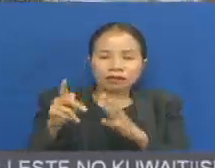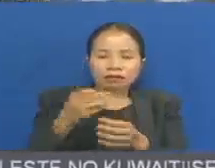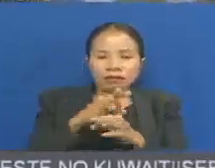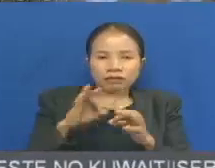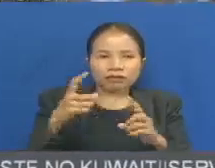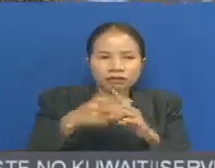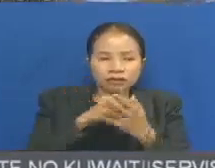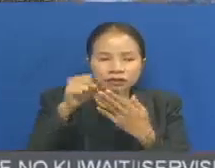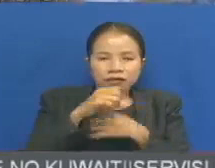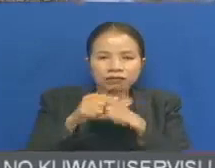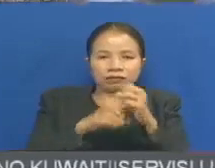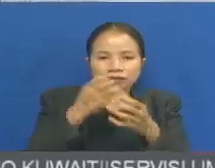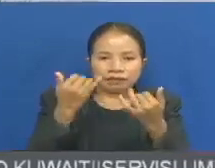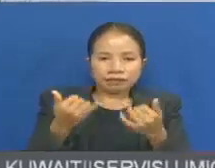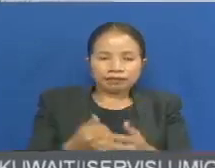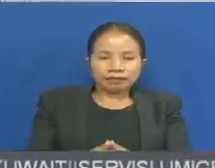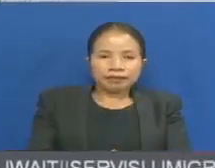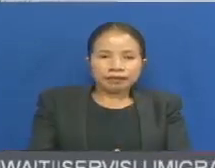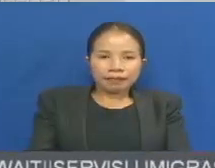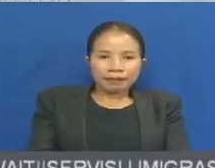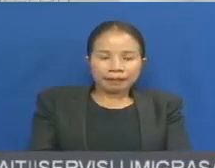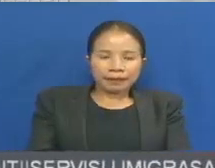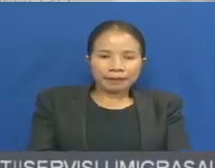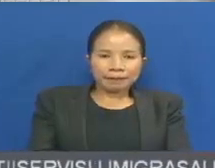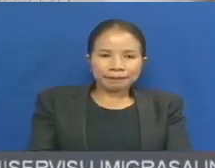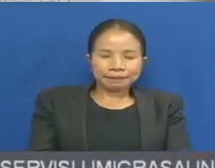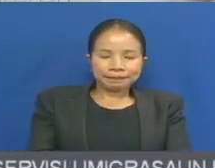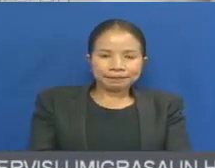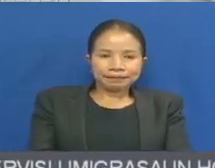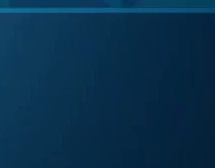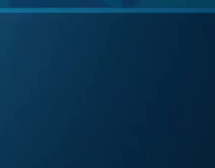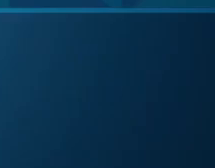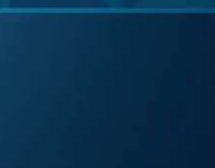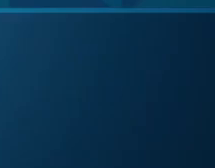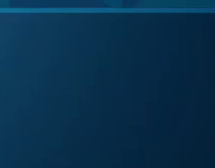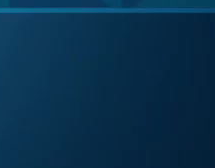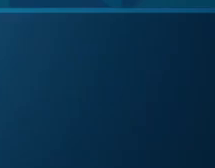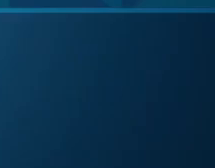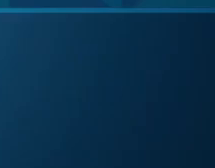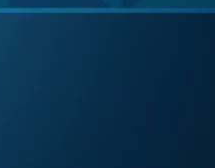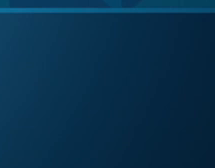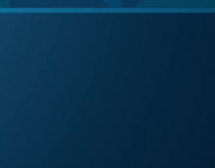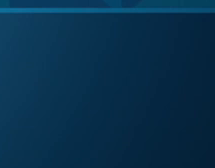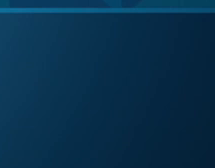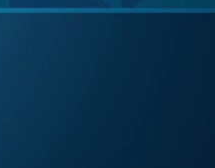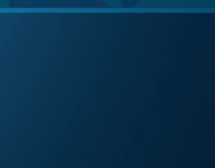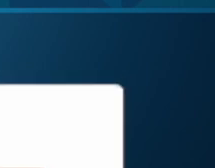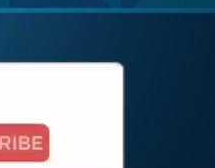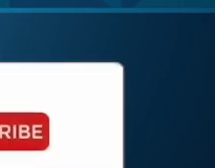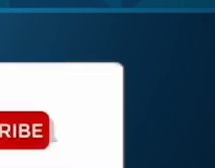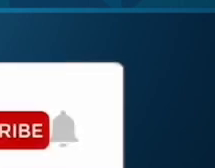em setembro de neném o sibocou Pedro de Almeida Alberto dele informação